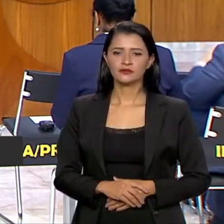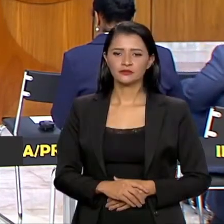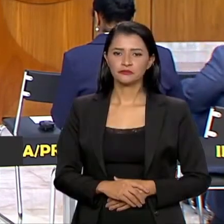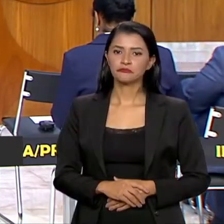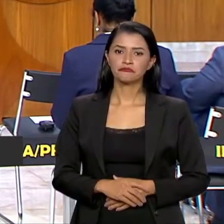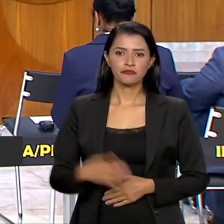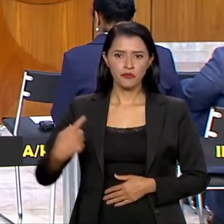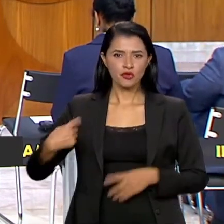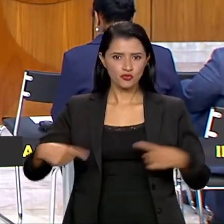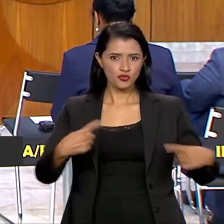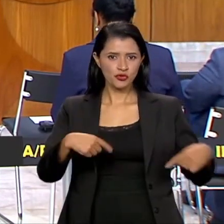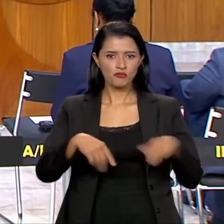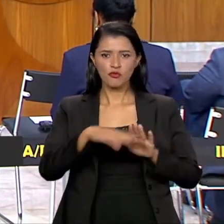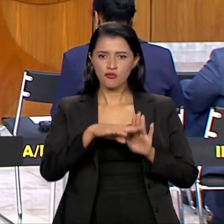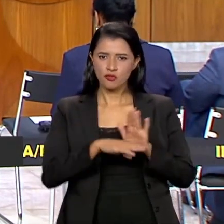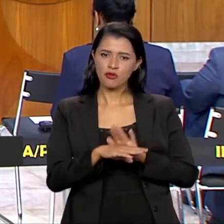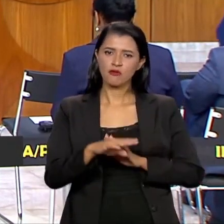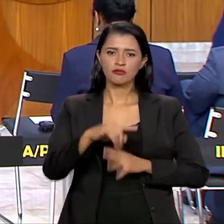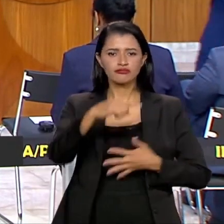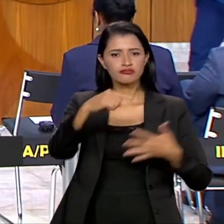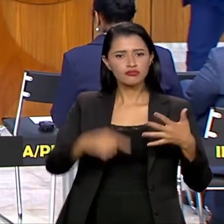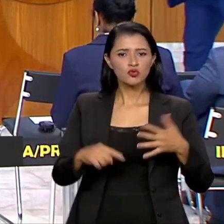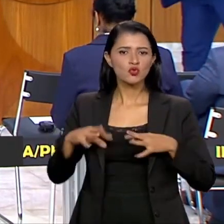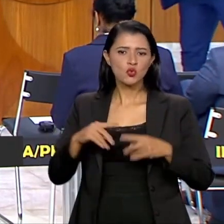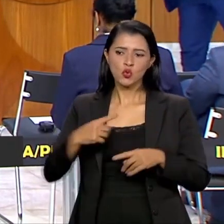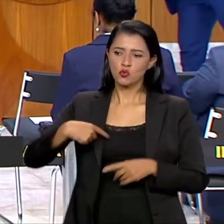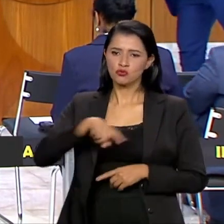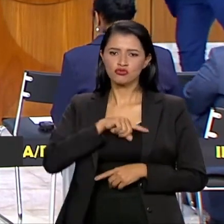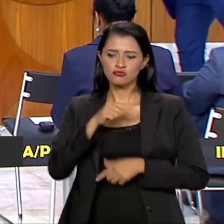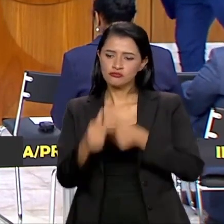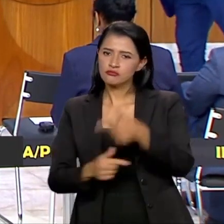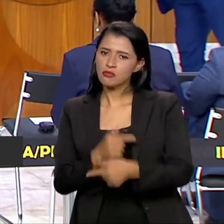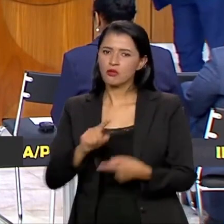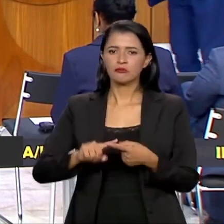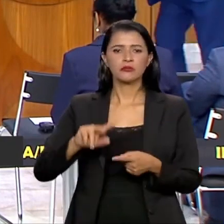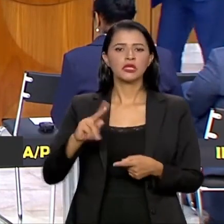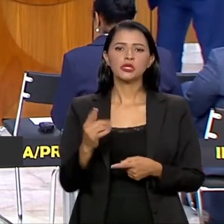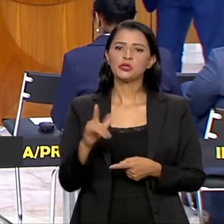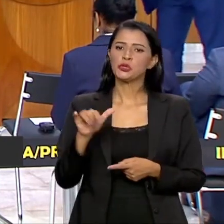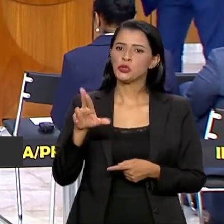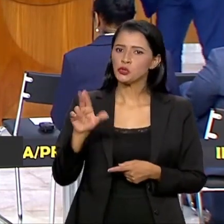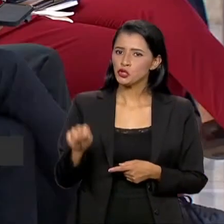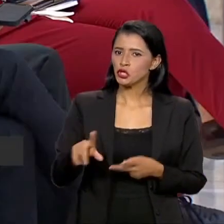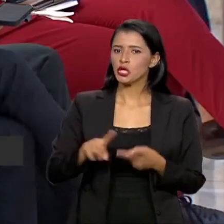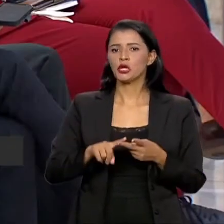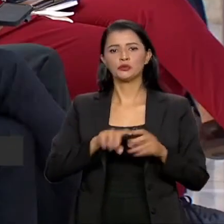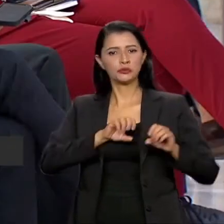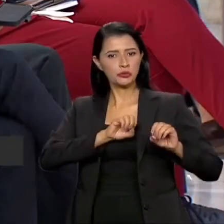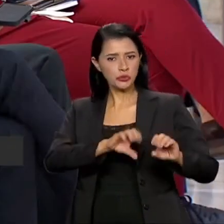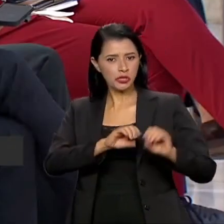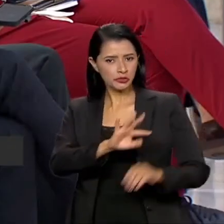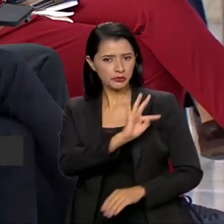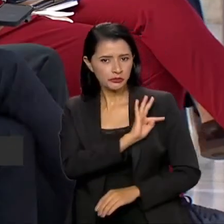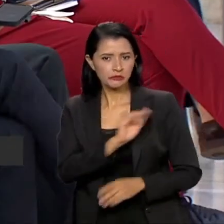discutimos então o programa e todas as questões que vamos trabalhar juntos: hidrogênio, educação técnica,